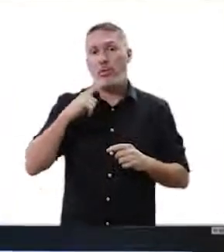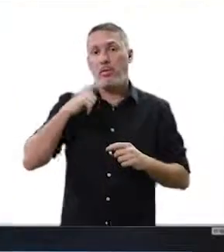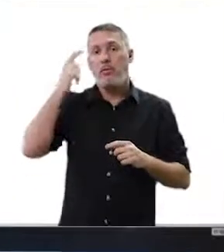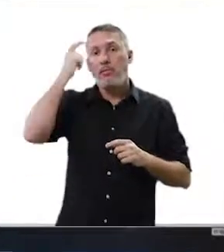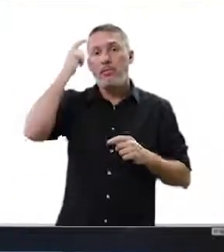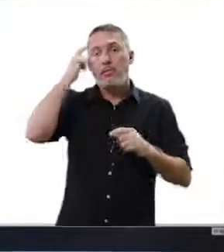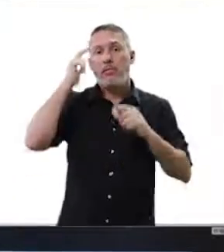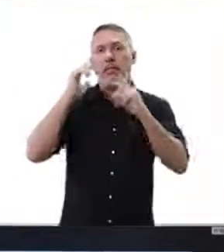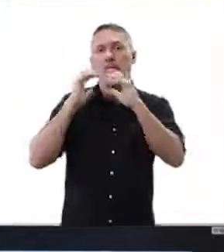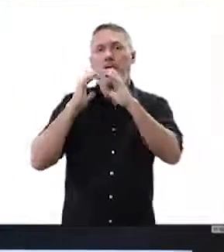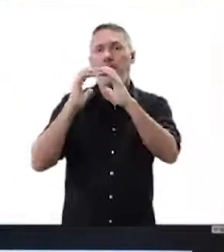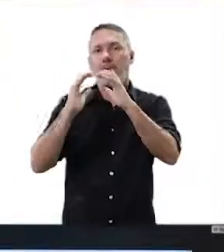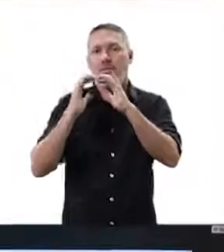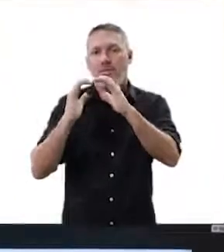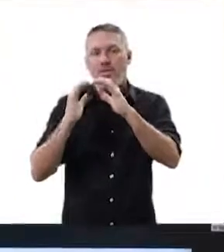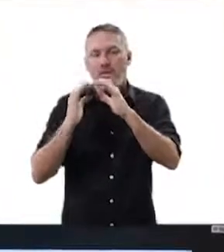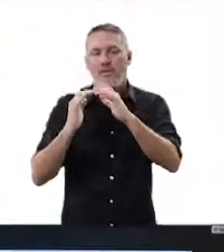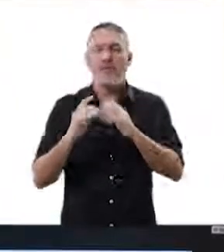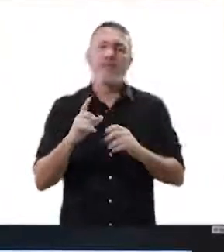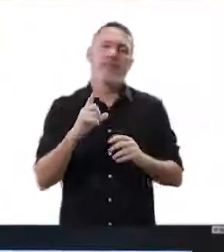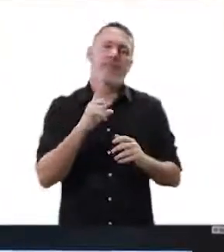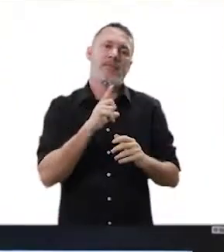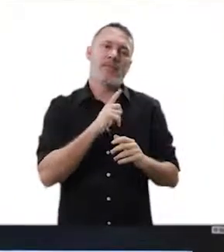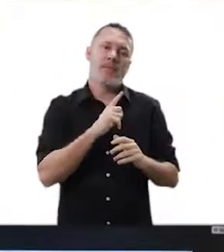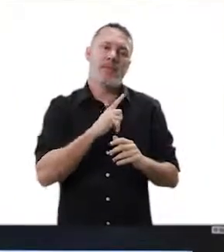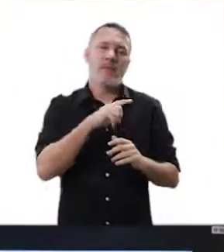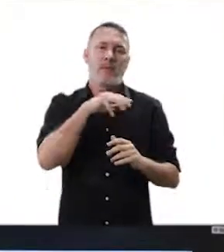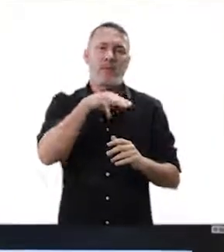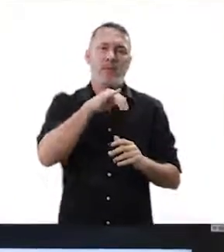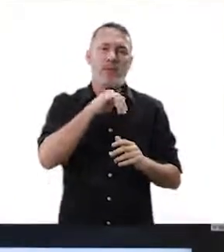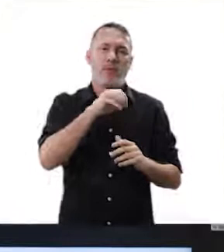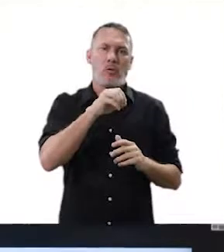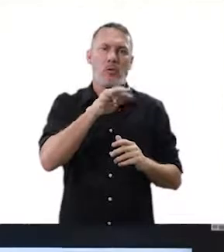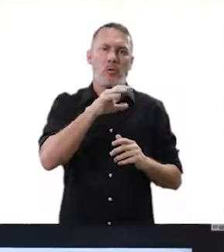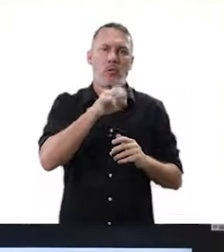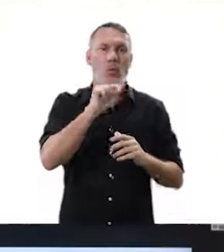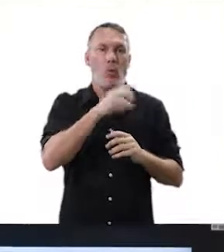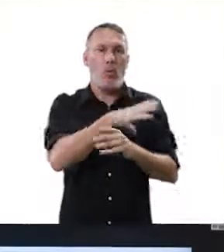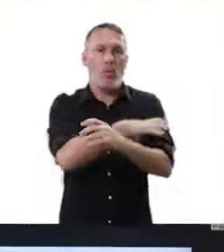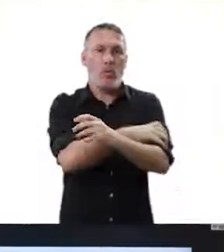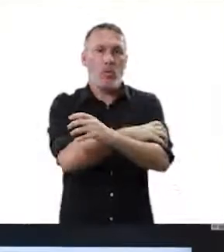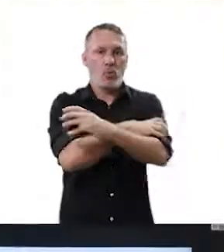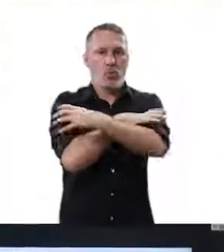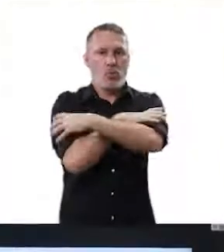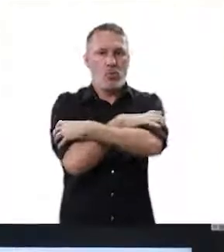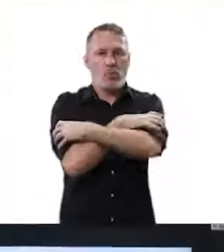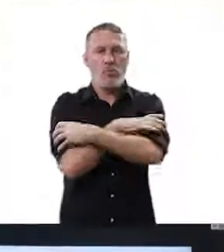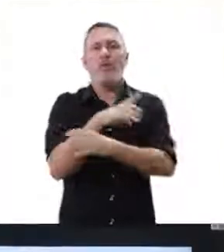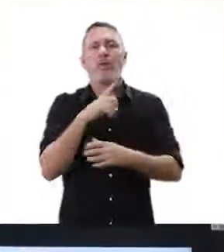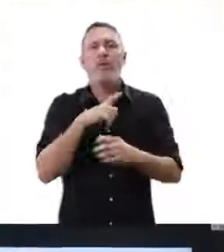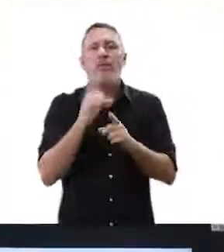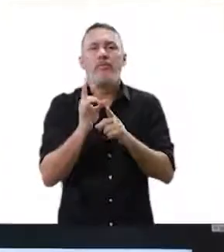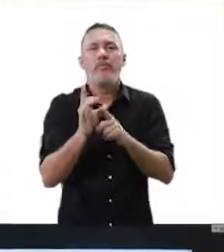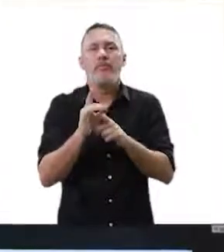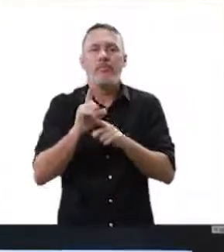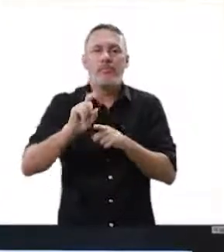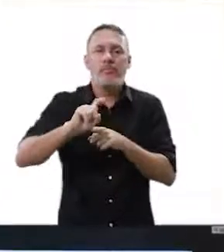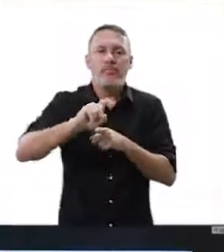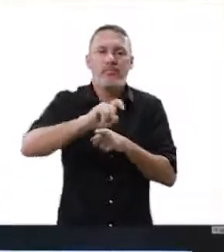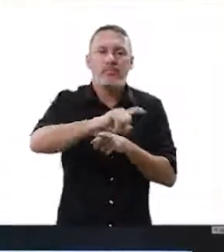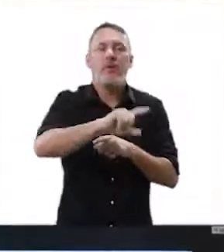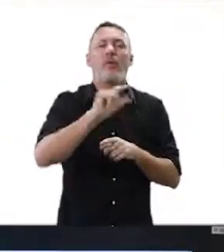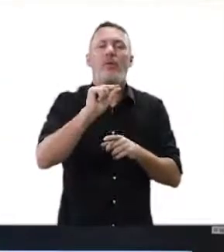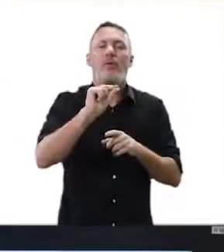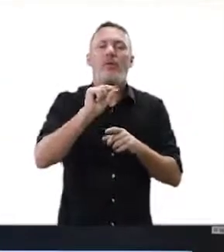sistema nervoso. Teremos um miócito, que é uma célula muscular. O espermatozoide, como uma célula